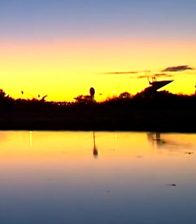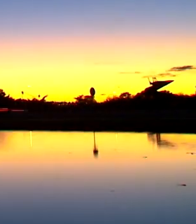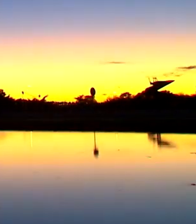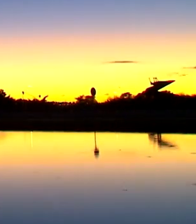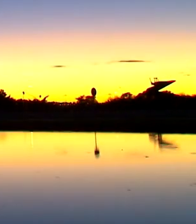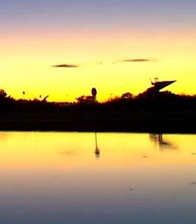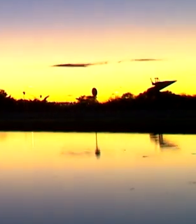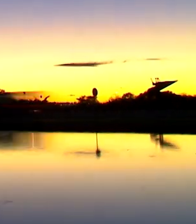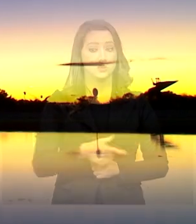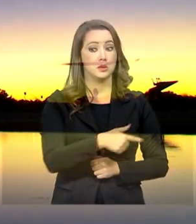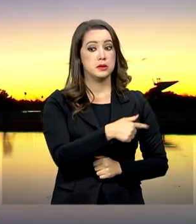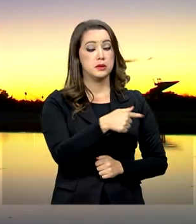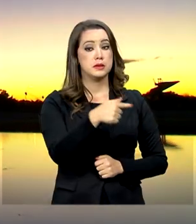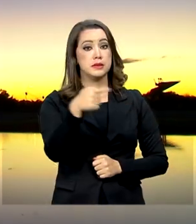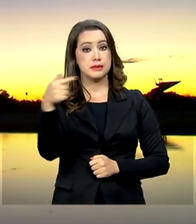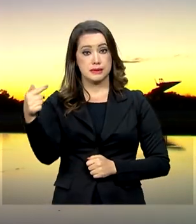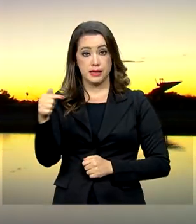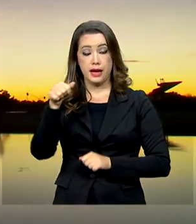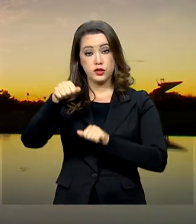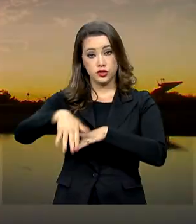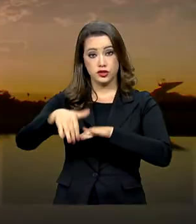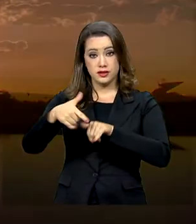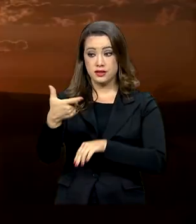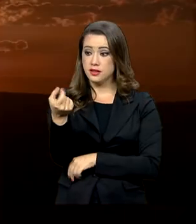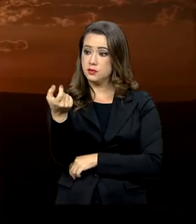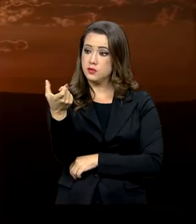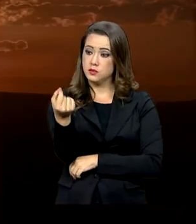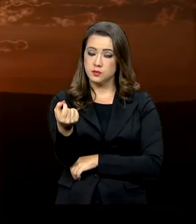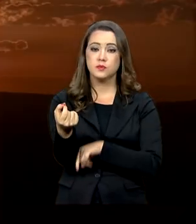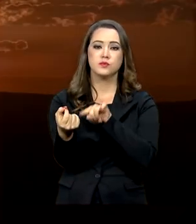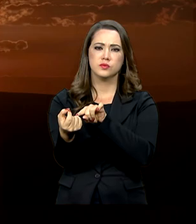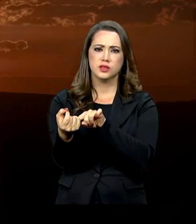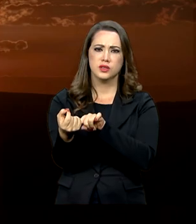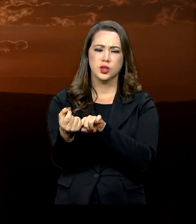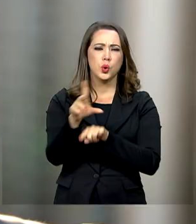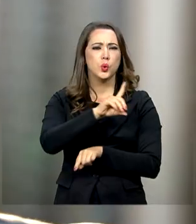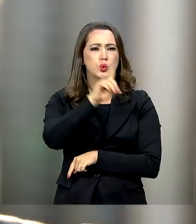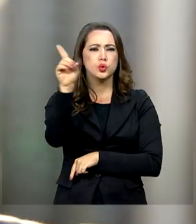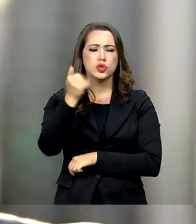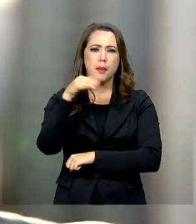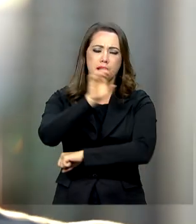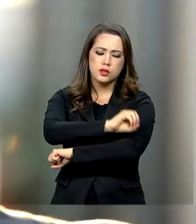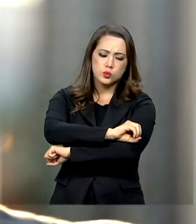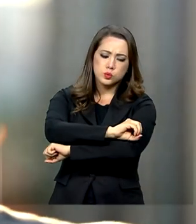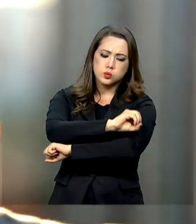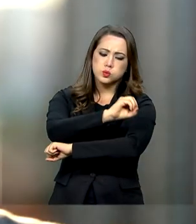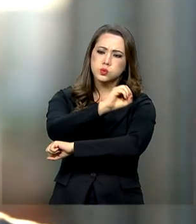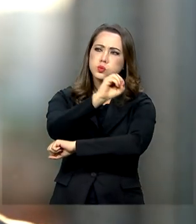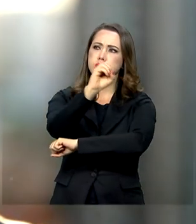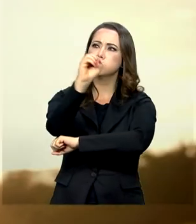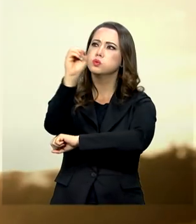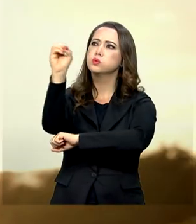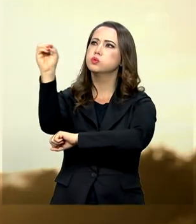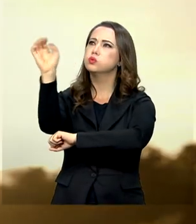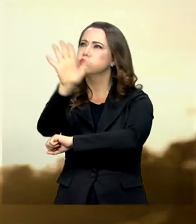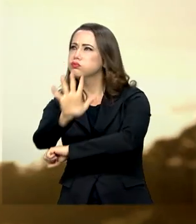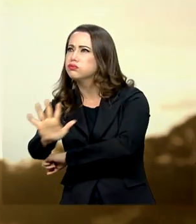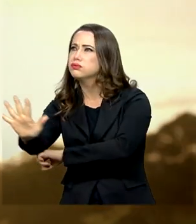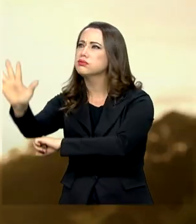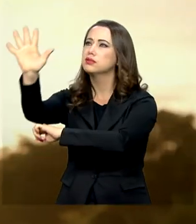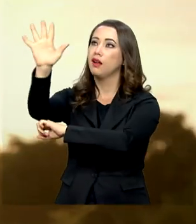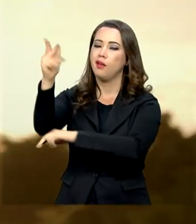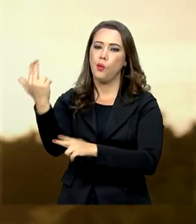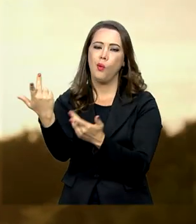7 de setembro de 2020. Uma vez mais, o sol nasce de norte a sul. Como